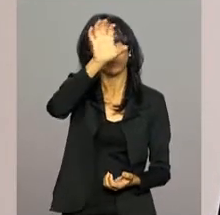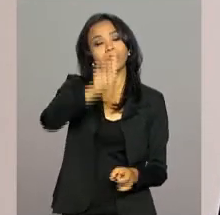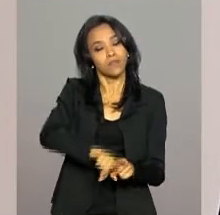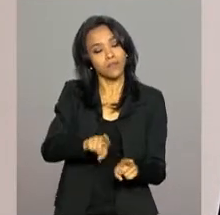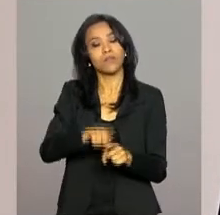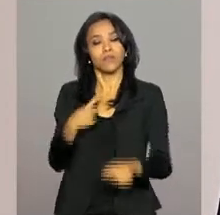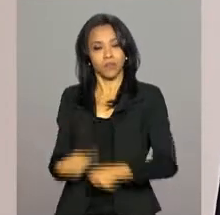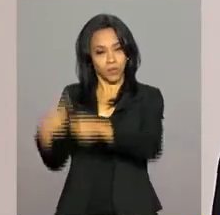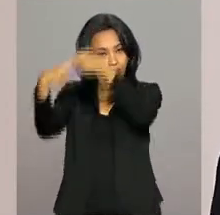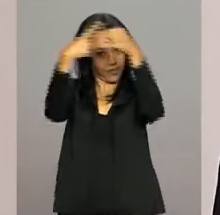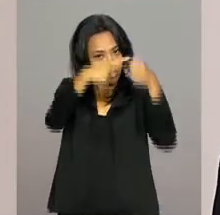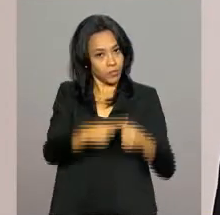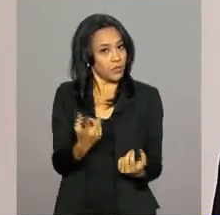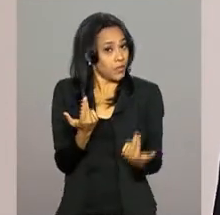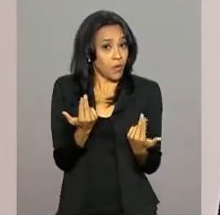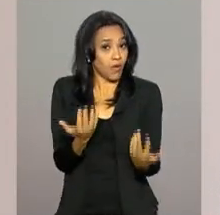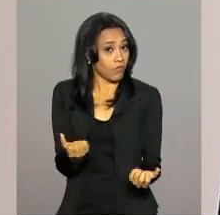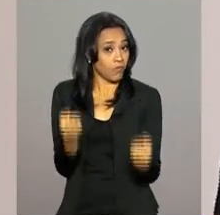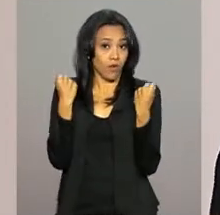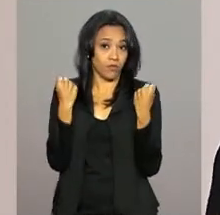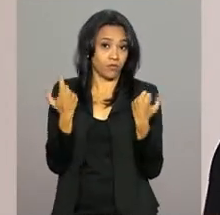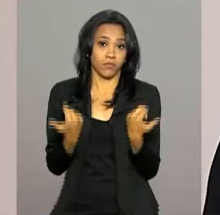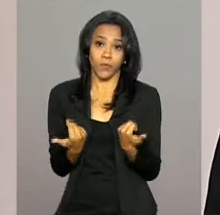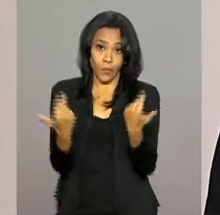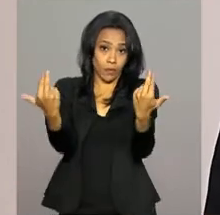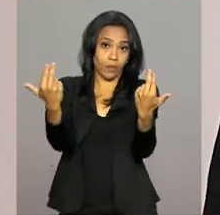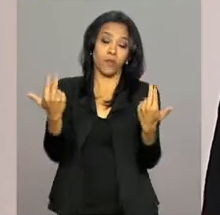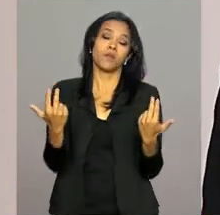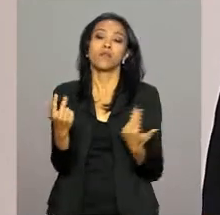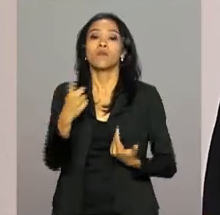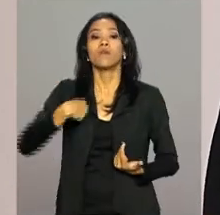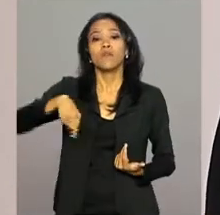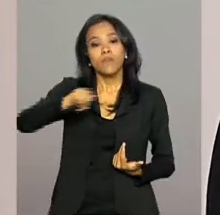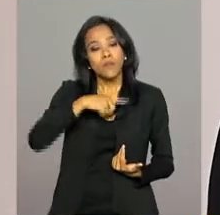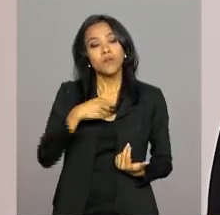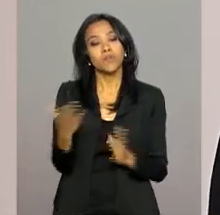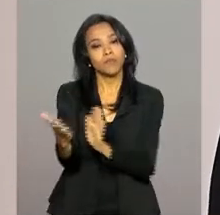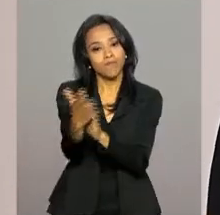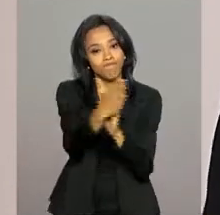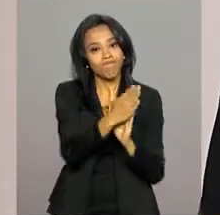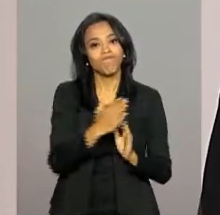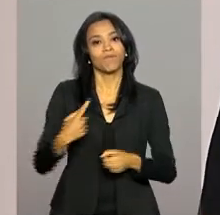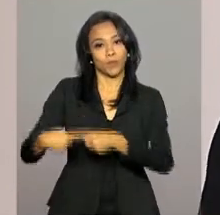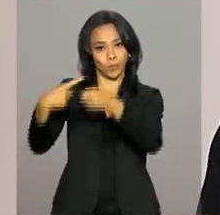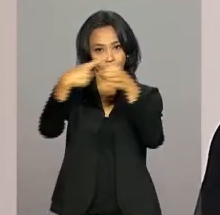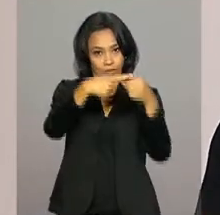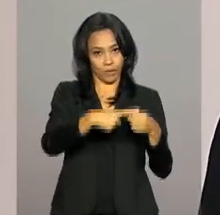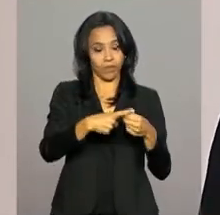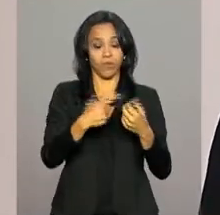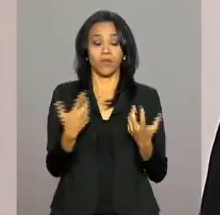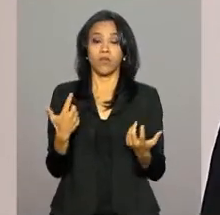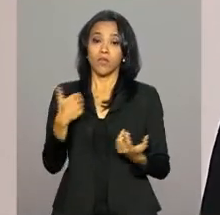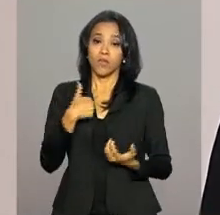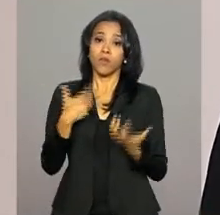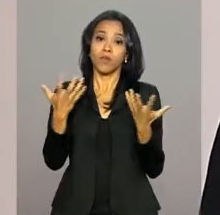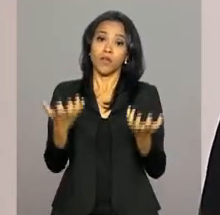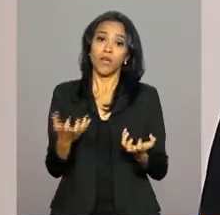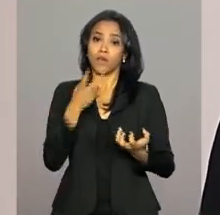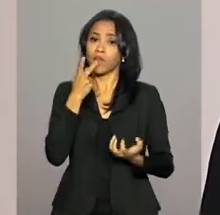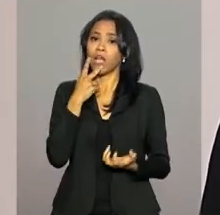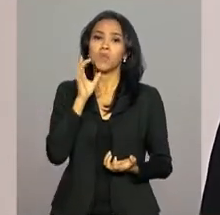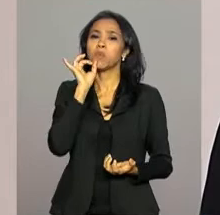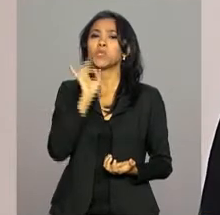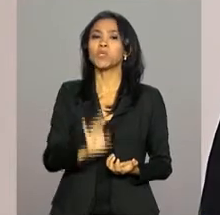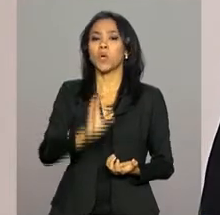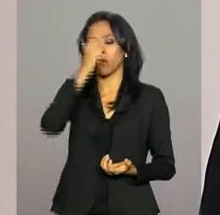municípios forem fortes então nós temos que prestigiar os municípios mas ao fazê lo eu quero dizer que este não é um ato